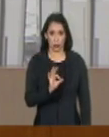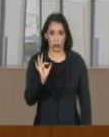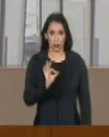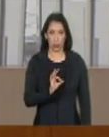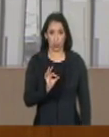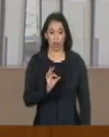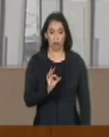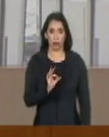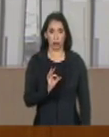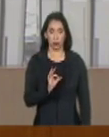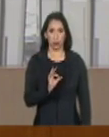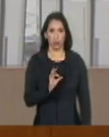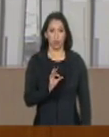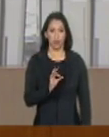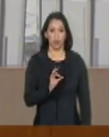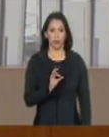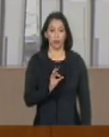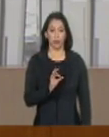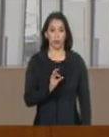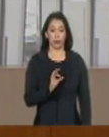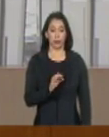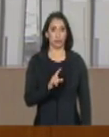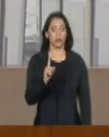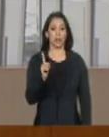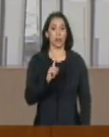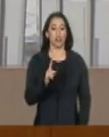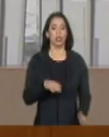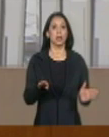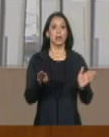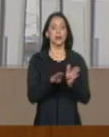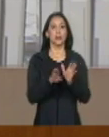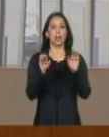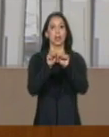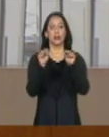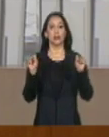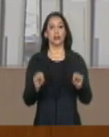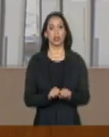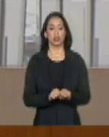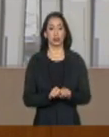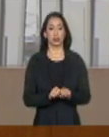80% não chega ao sistema.